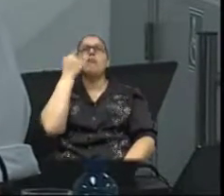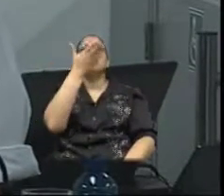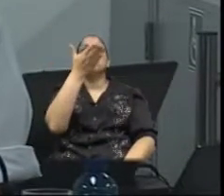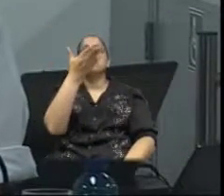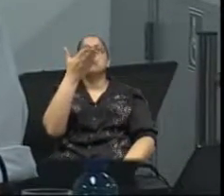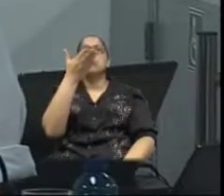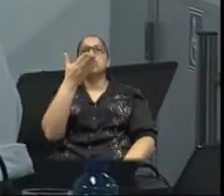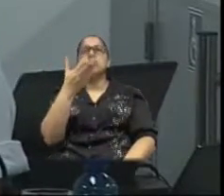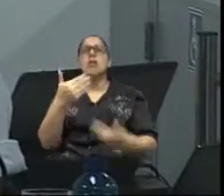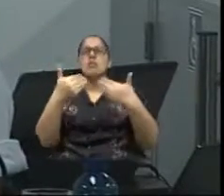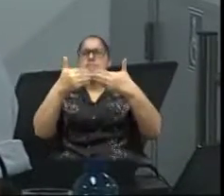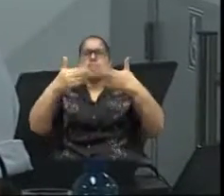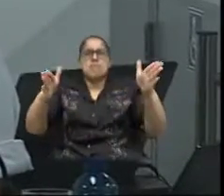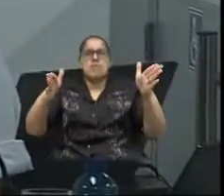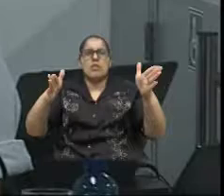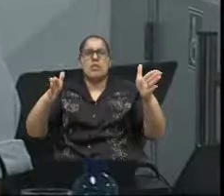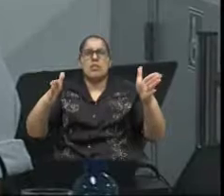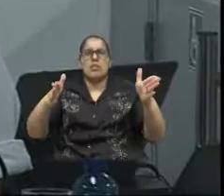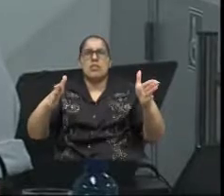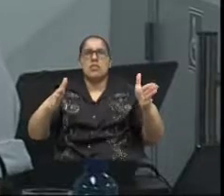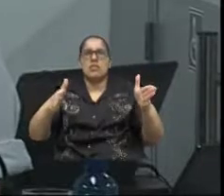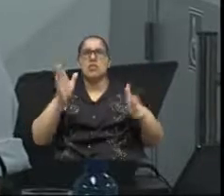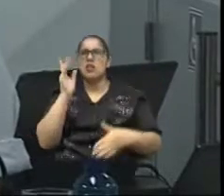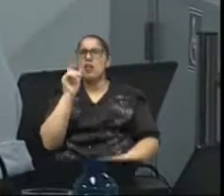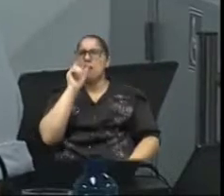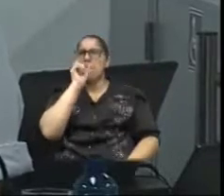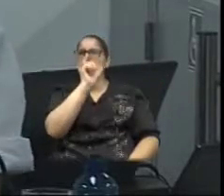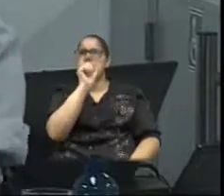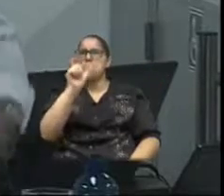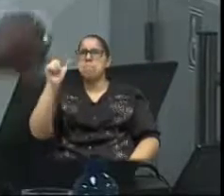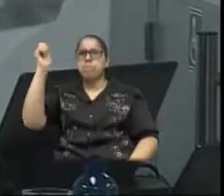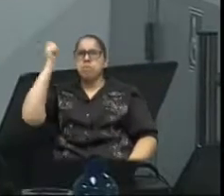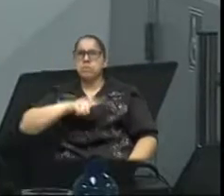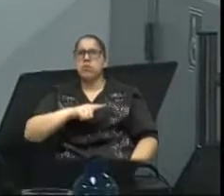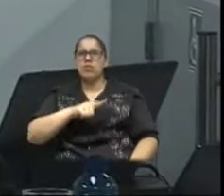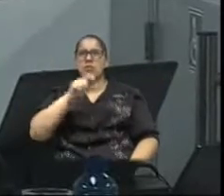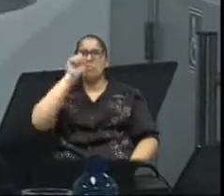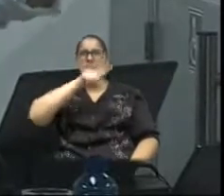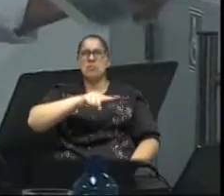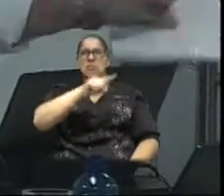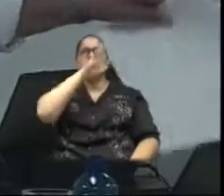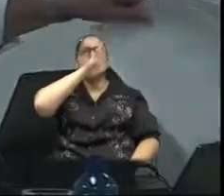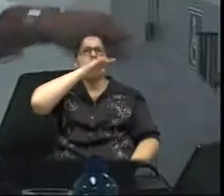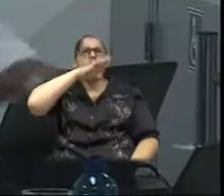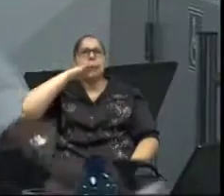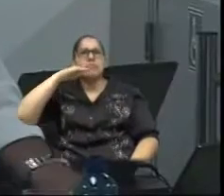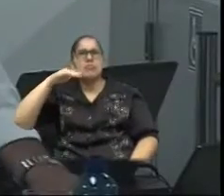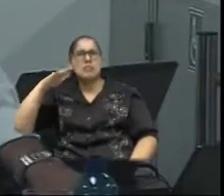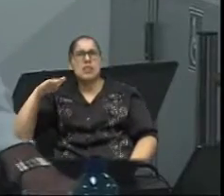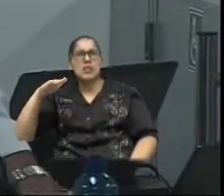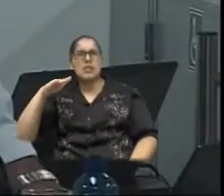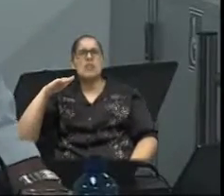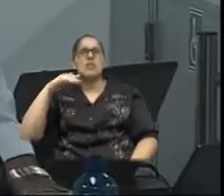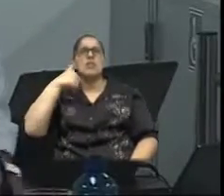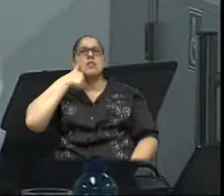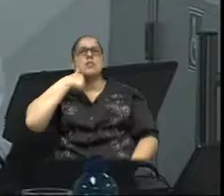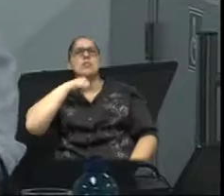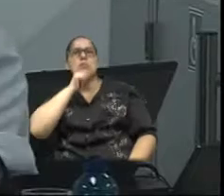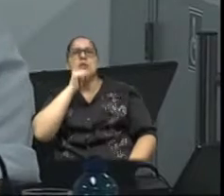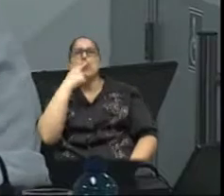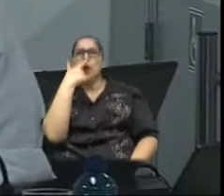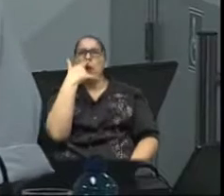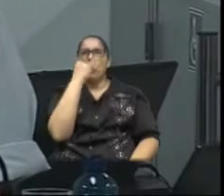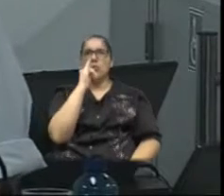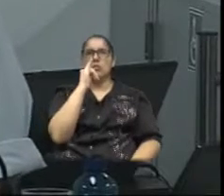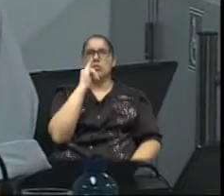isso aqui é na entrada da amostra. E aí, crianças, pais de família lá com seus filhos. Imagina